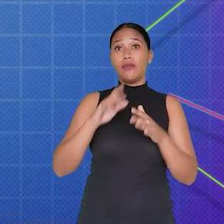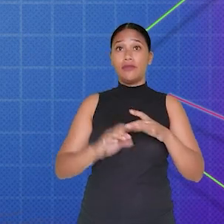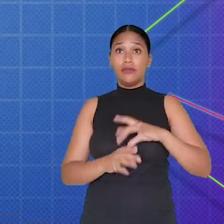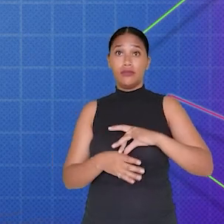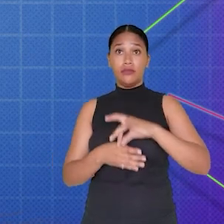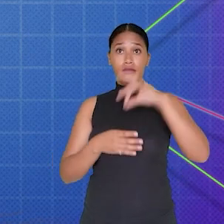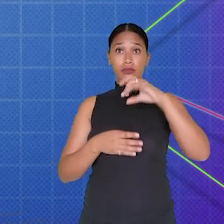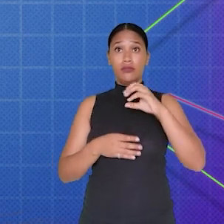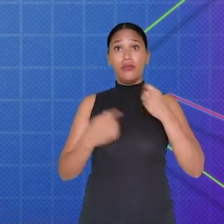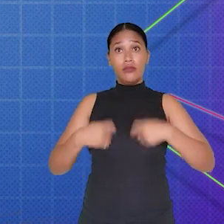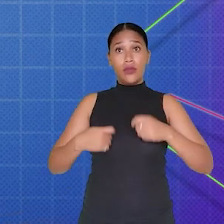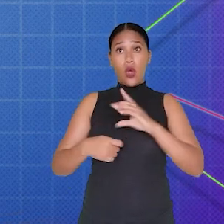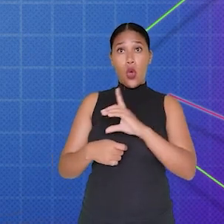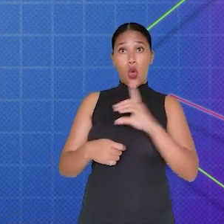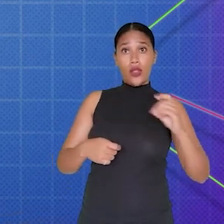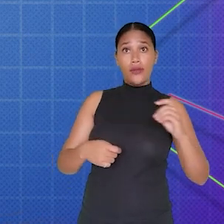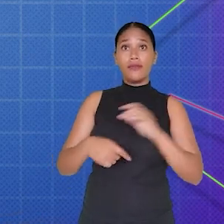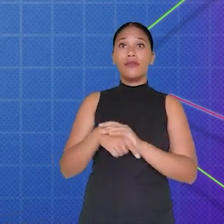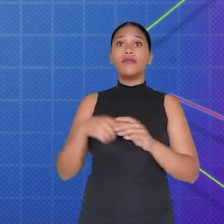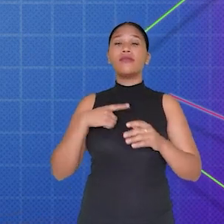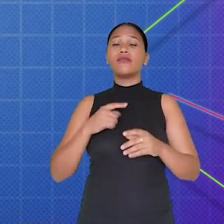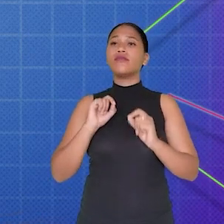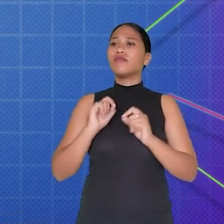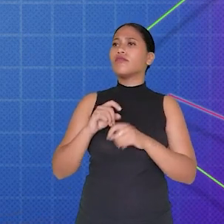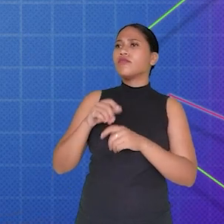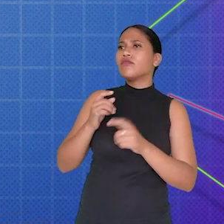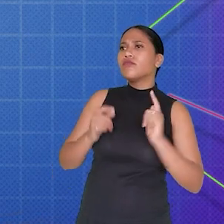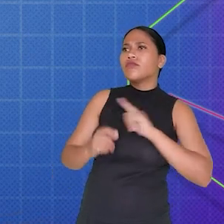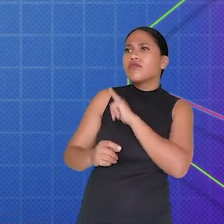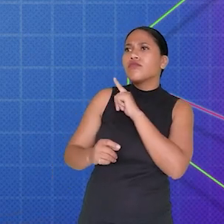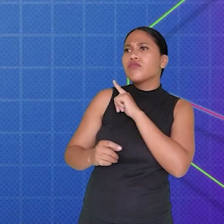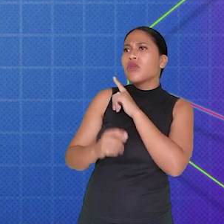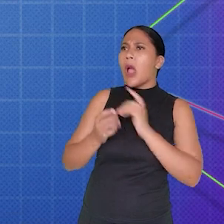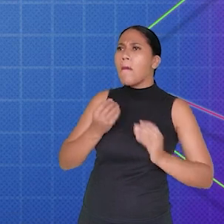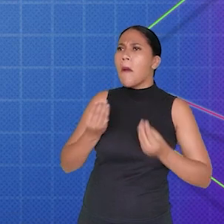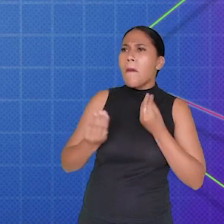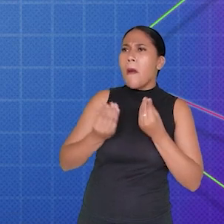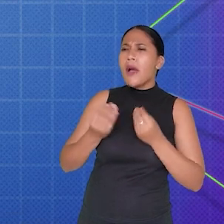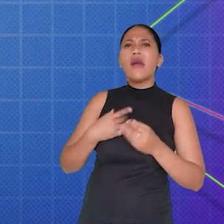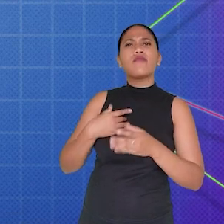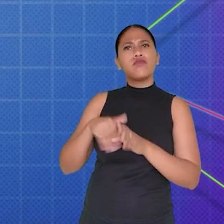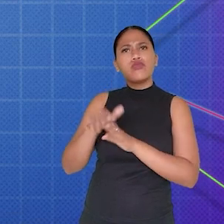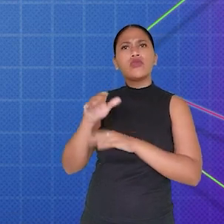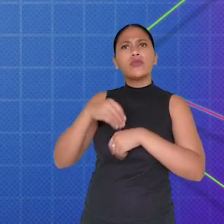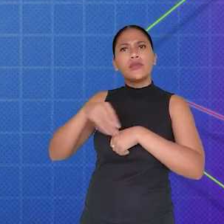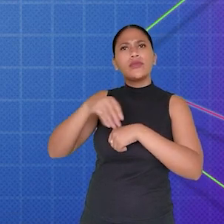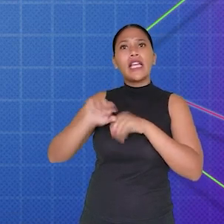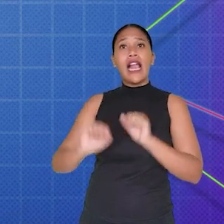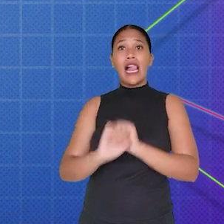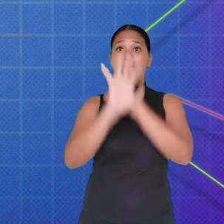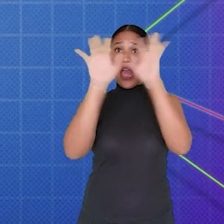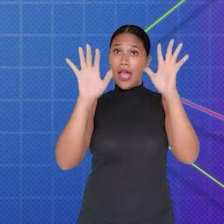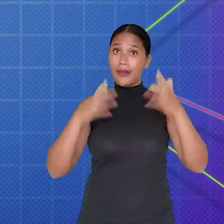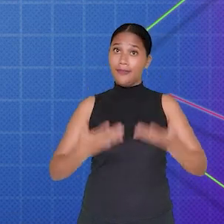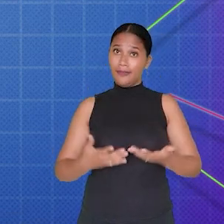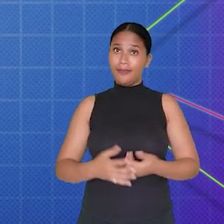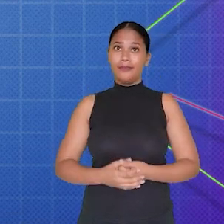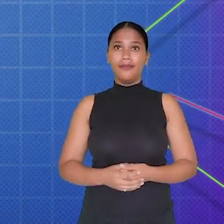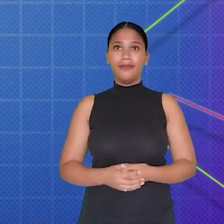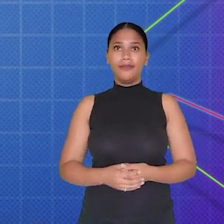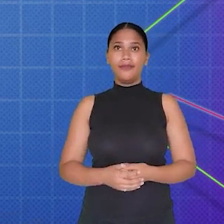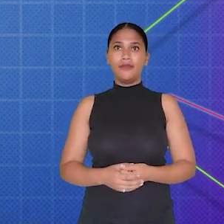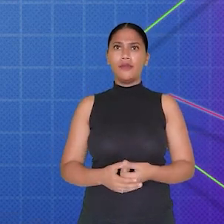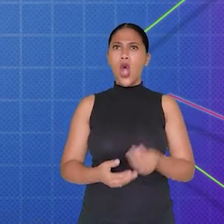projeto. O líder da equipe deve coordenar e gerenciar as atividades da equipe e ajudar a garantir que as informações fornecidas sejam claras